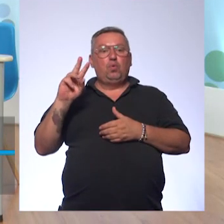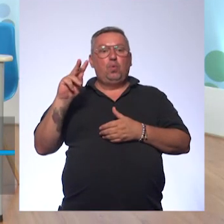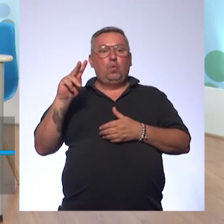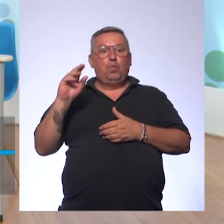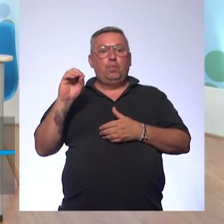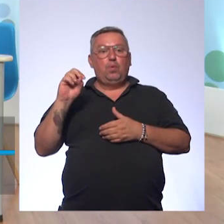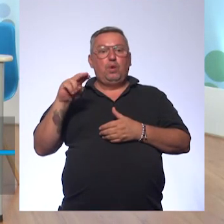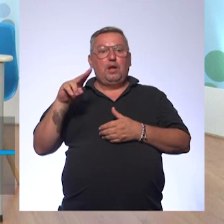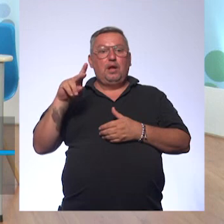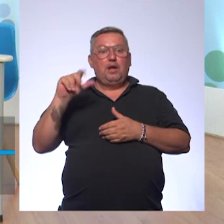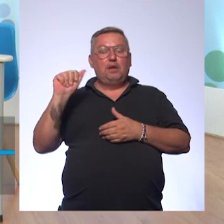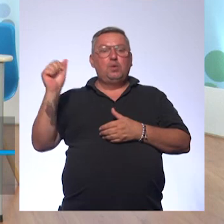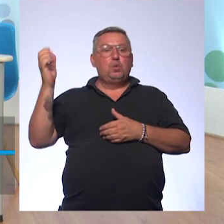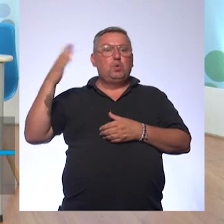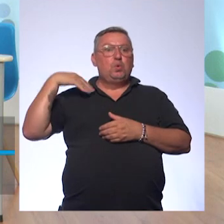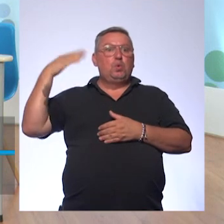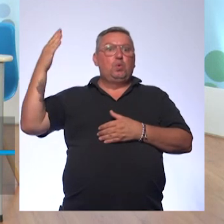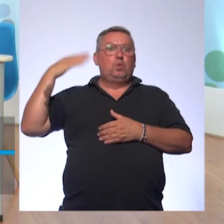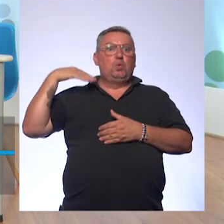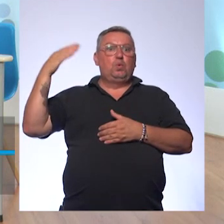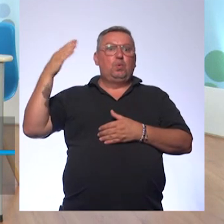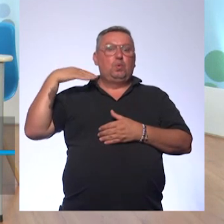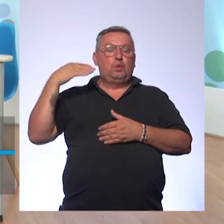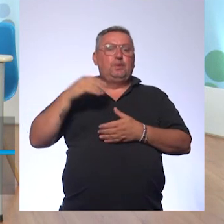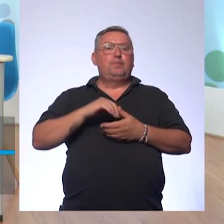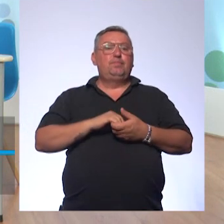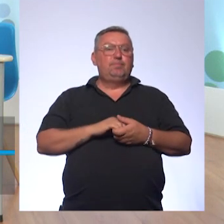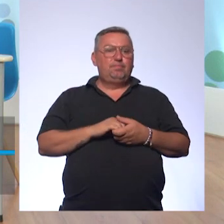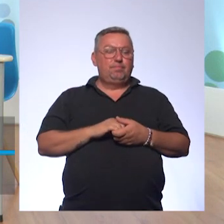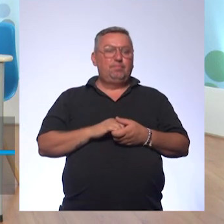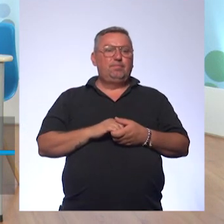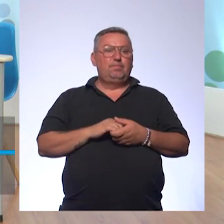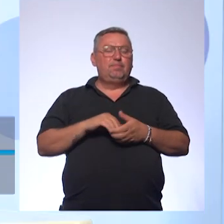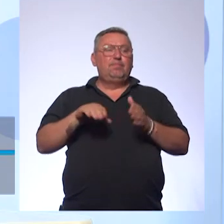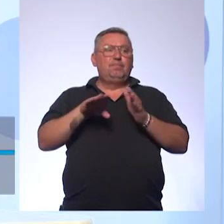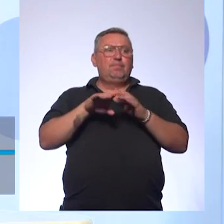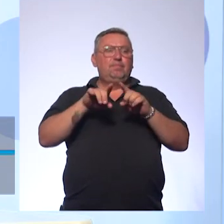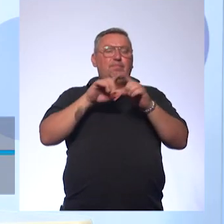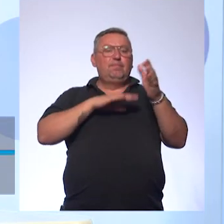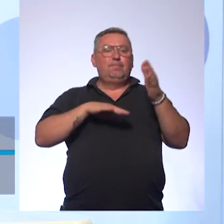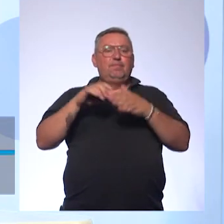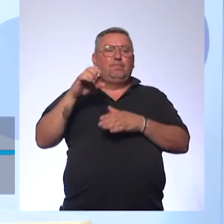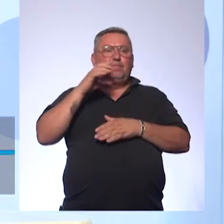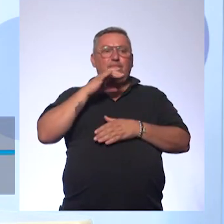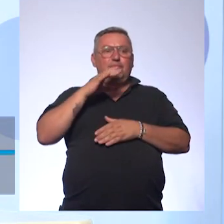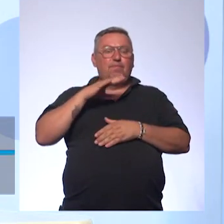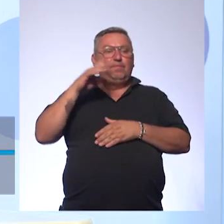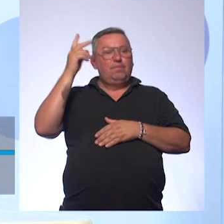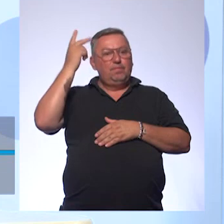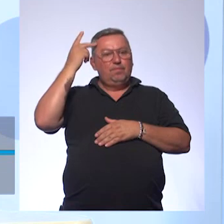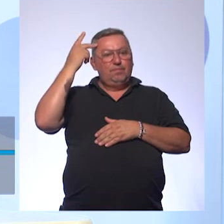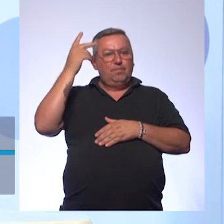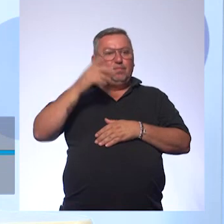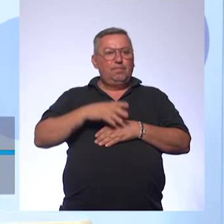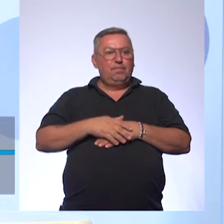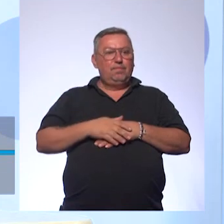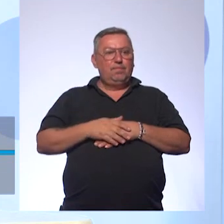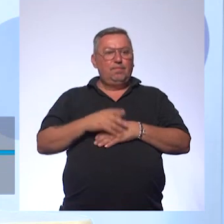Ó, o pessoal agora está passando até as temperaturas aqui. 33 graus Celsius em Lins, quente e